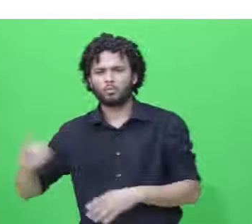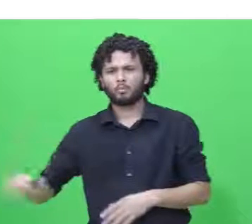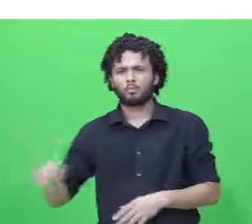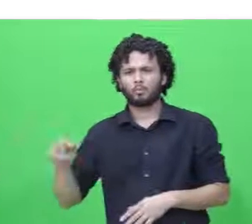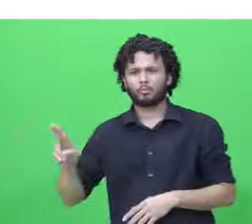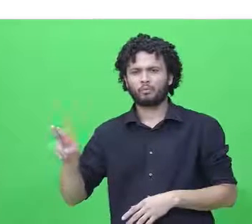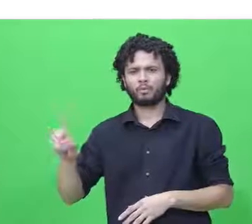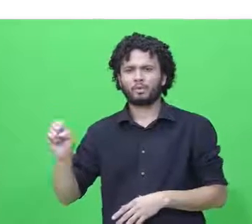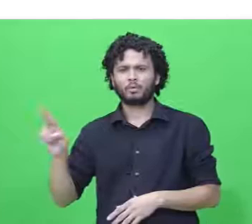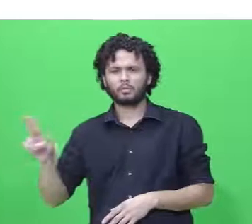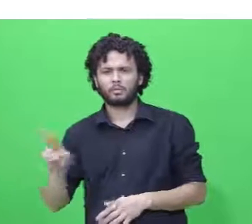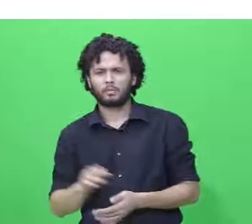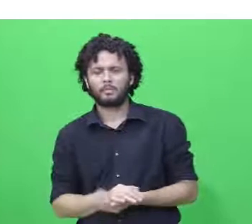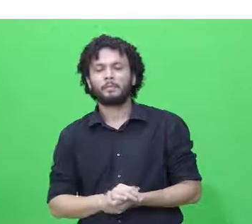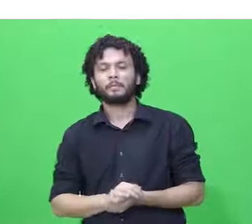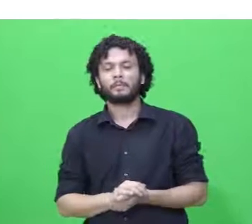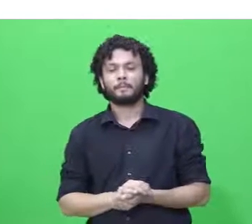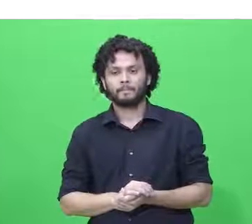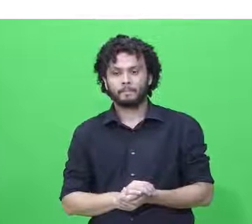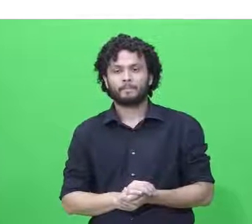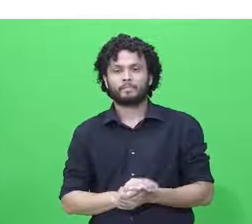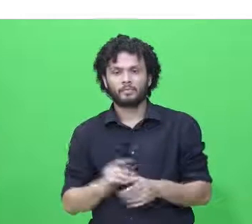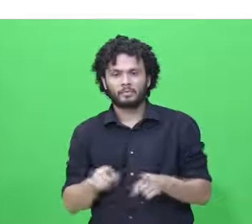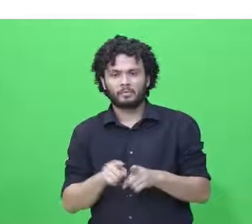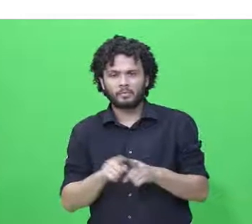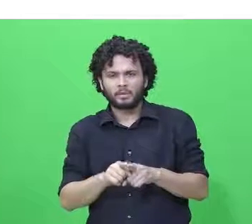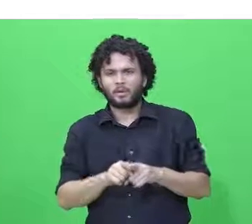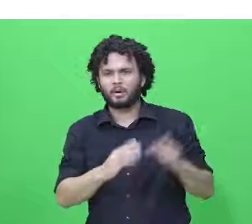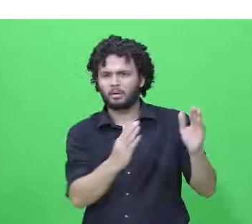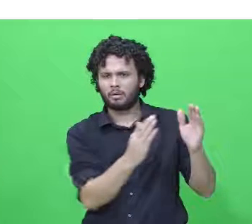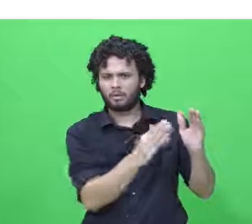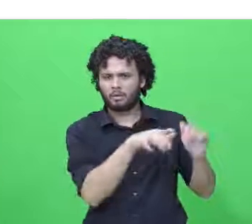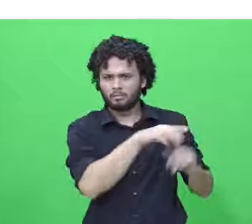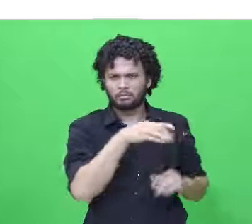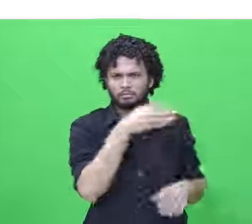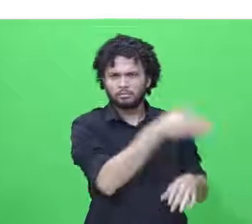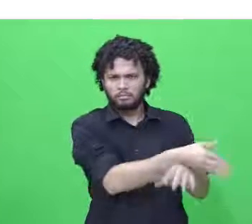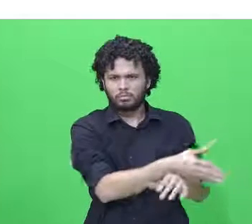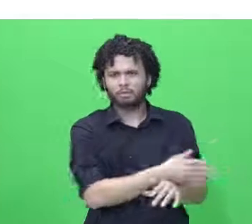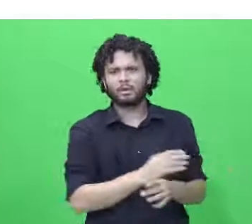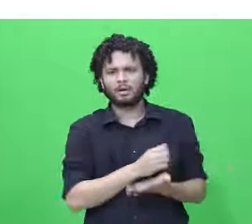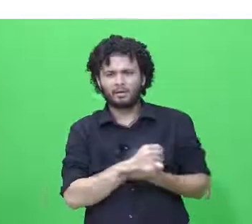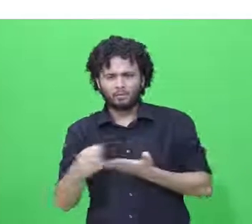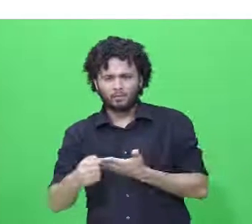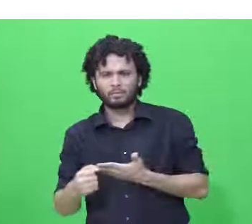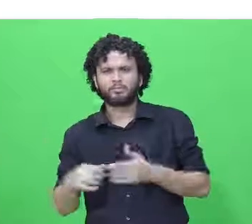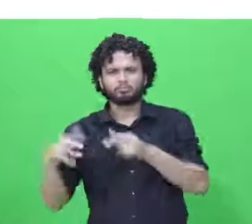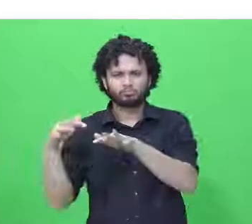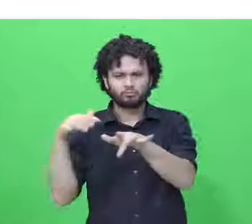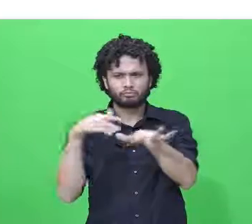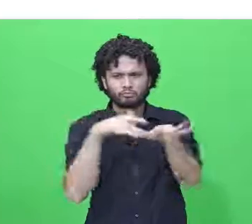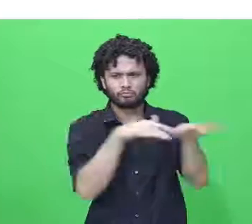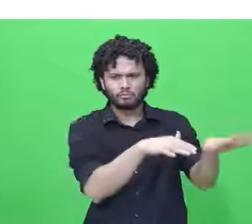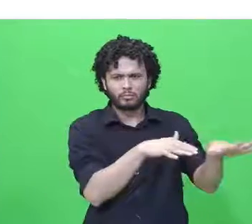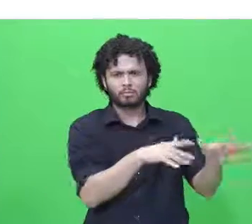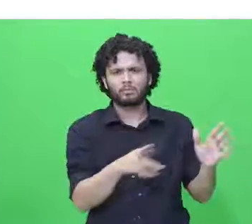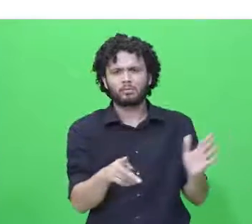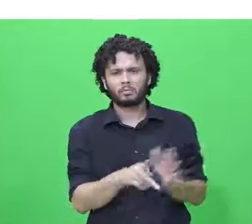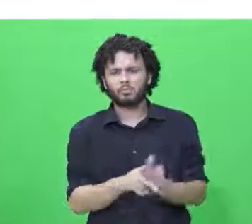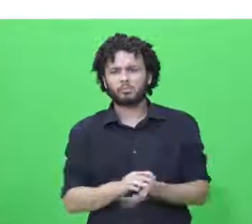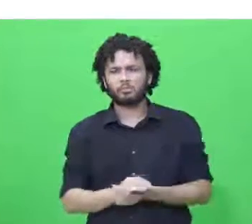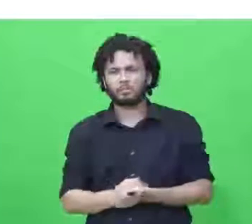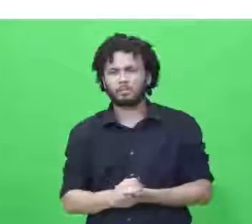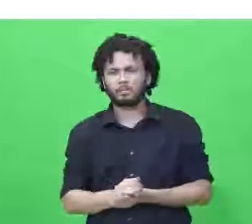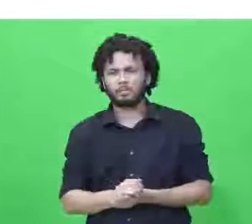comunista, invadindo e fechando a sede da ANL, bem como a maioria dos núcleos que ela possuía pelo país.